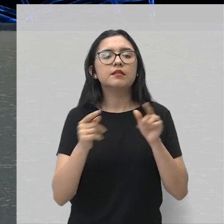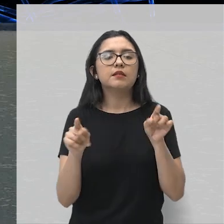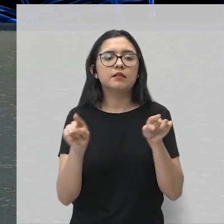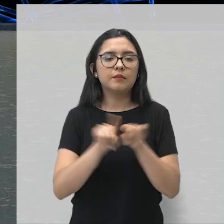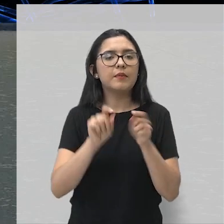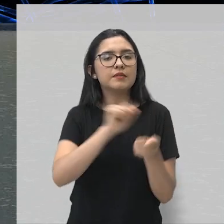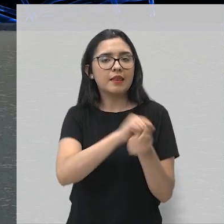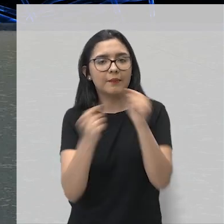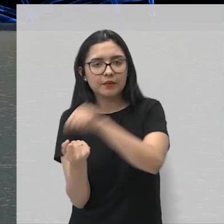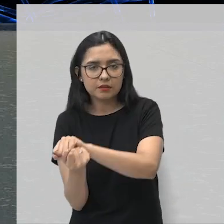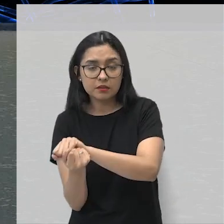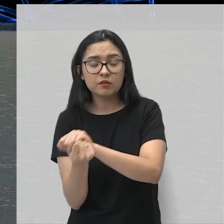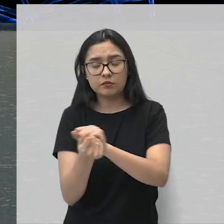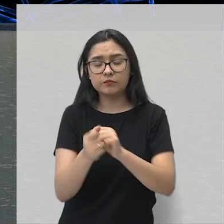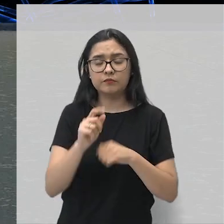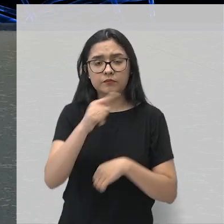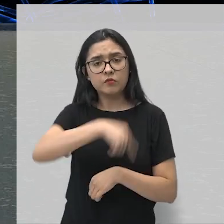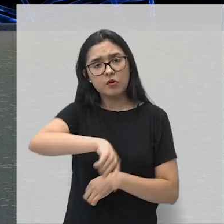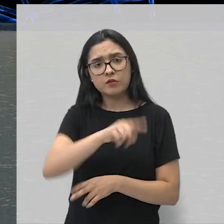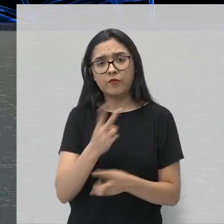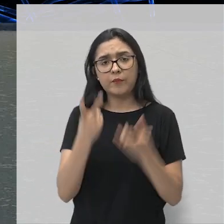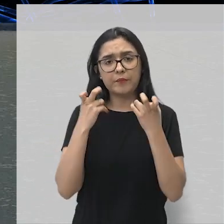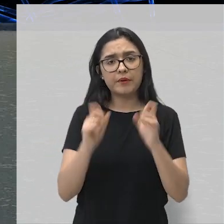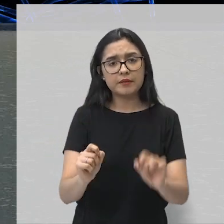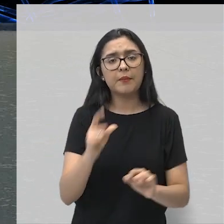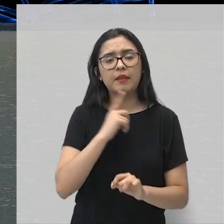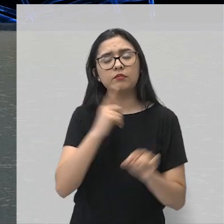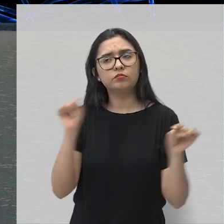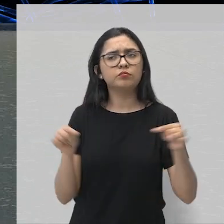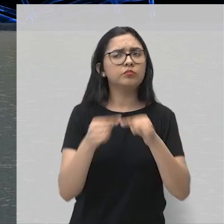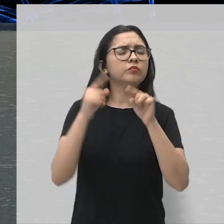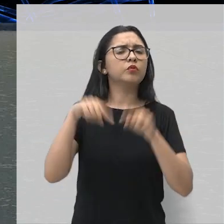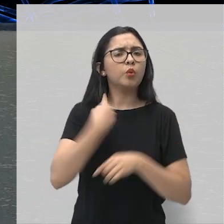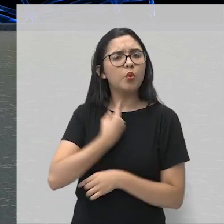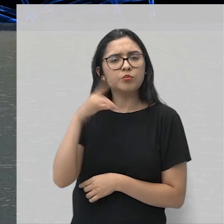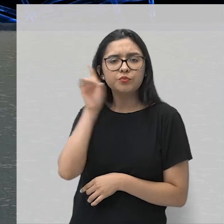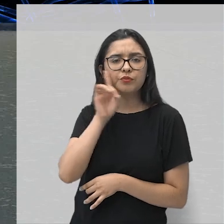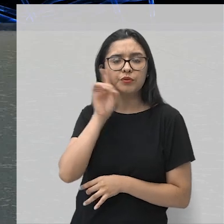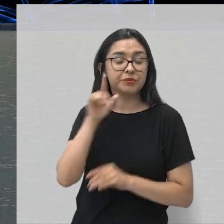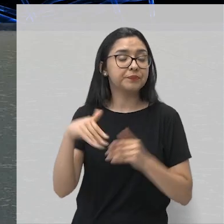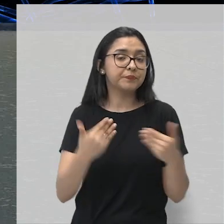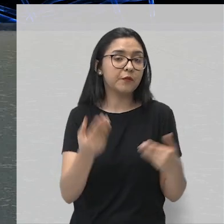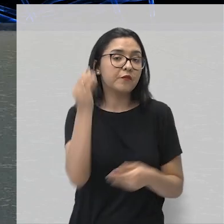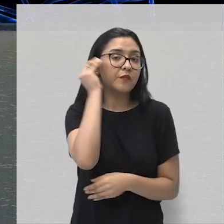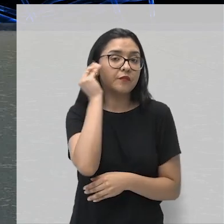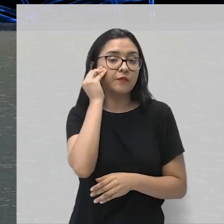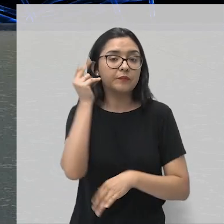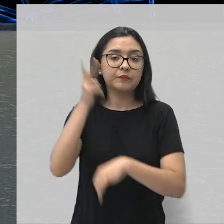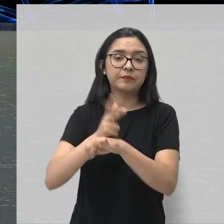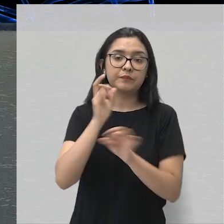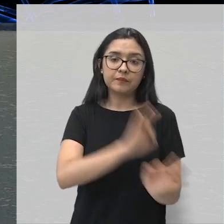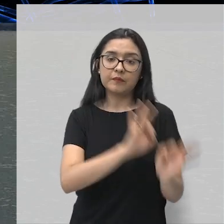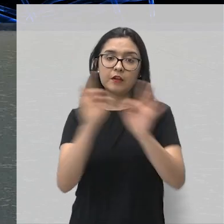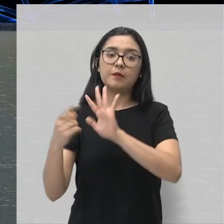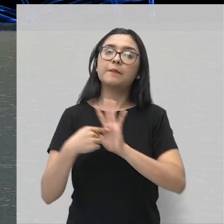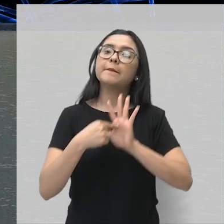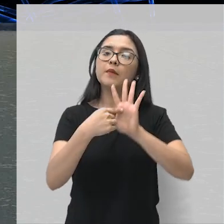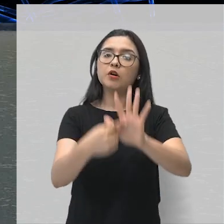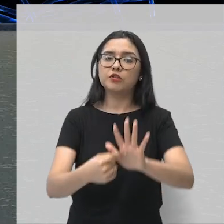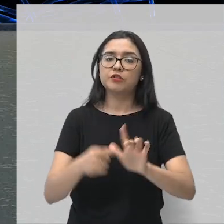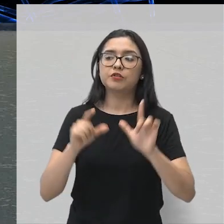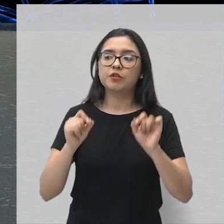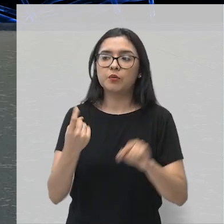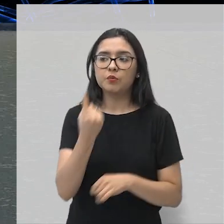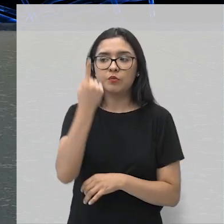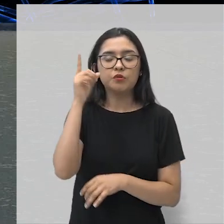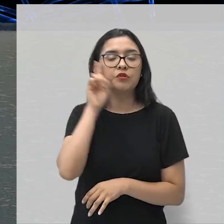movimento, e vocês vão ver que tem muito a ver com a nossa rotina, nós vamos ver um VT mostrando a rotina de